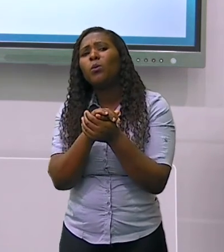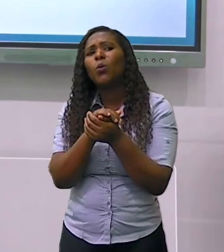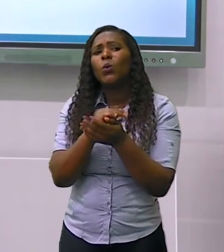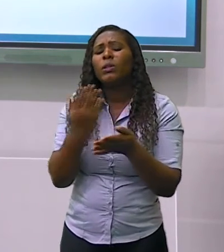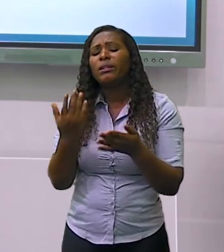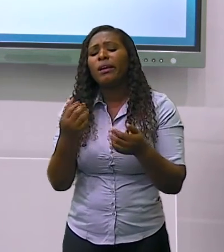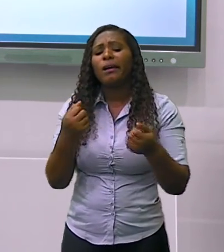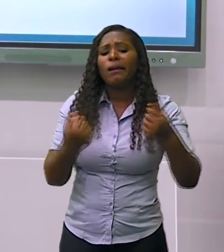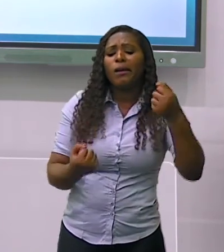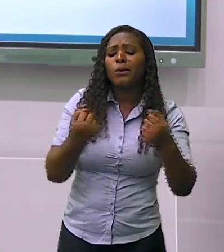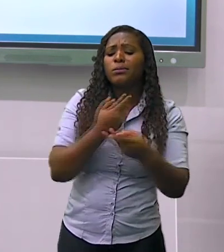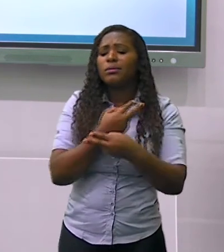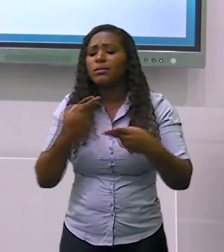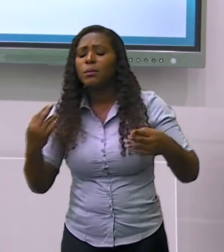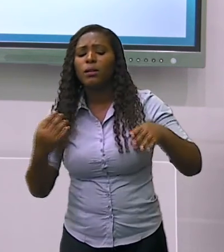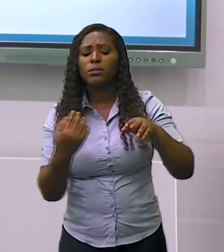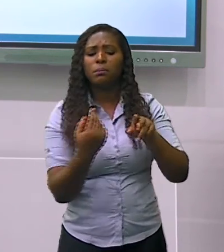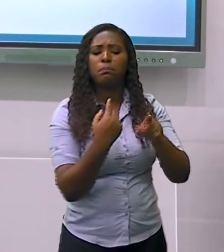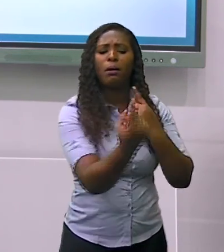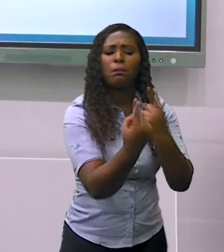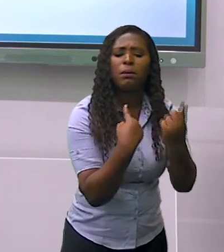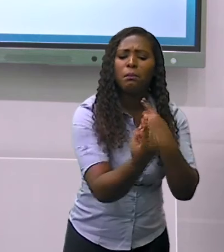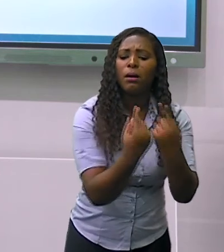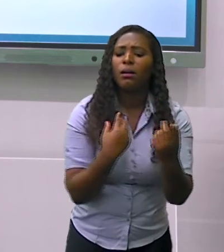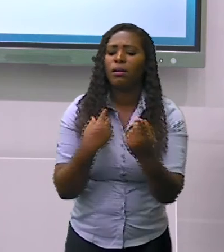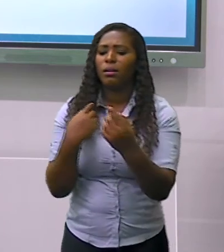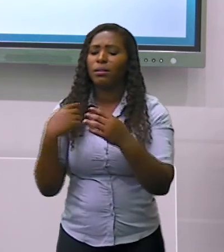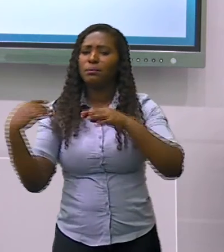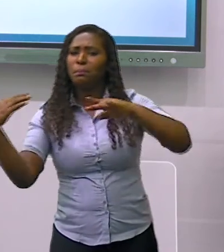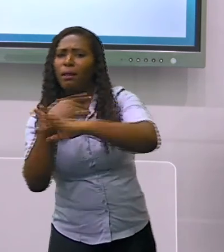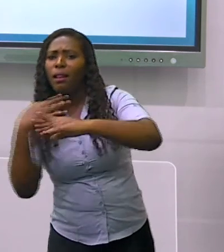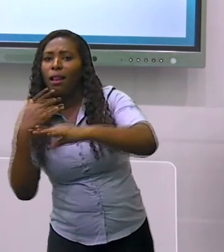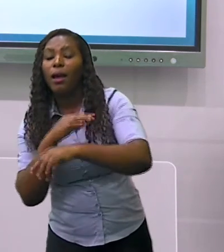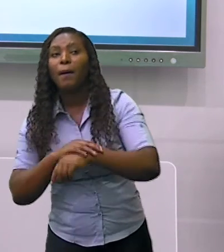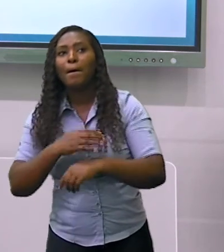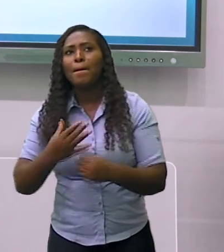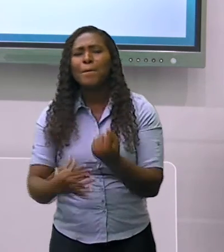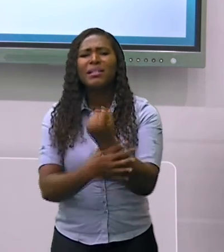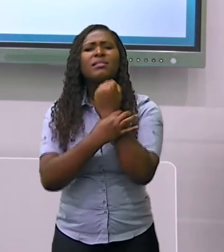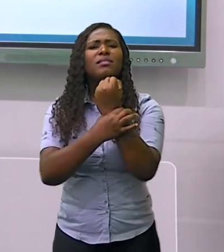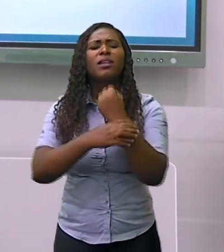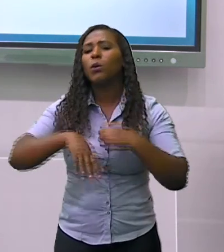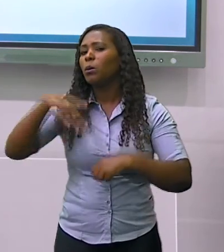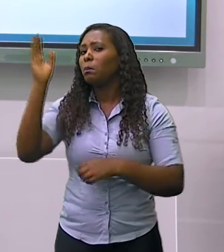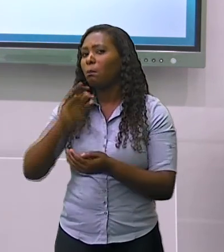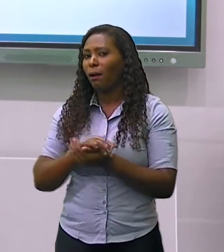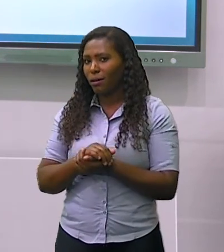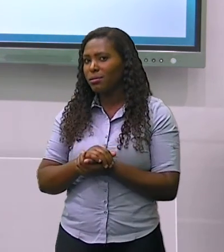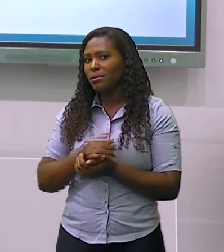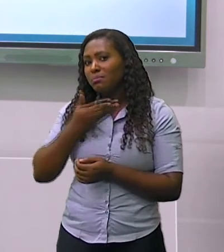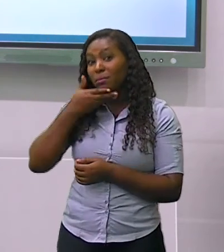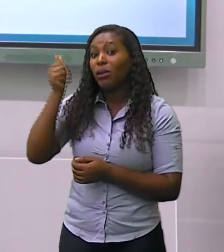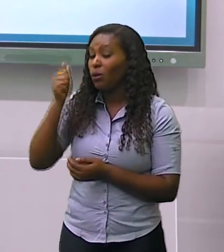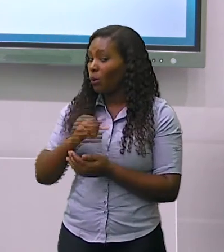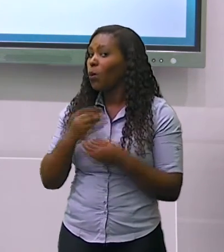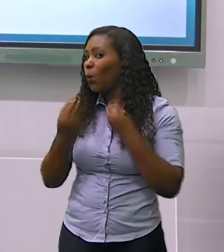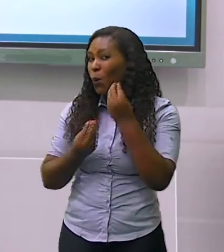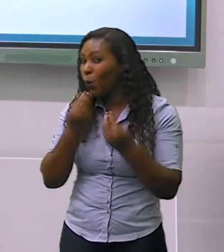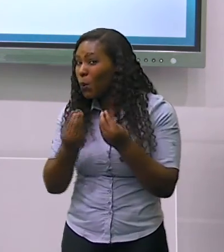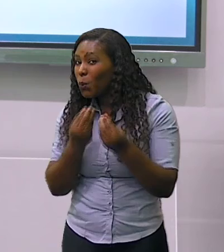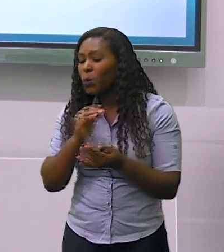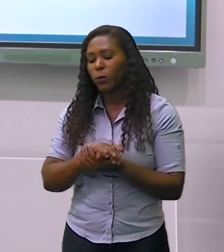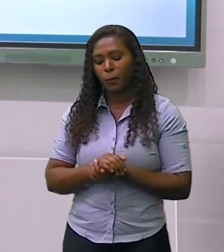seguro e sustentável. Vamos pensar. É preciso realizar, sempre